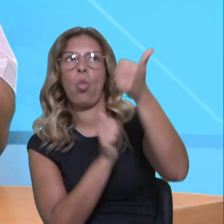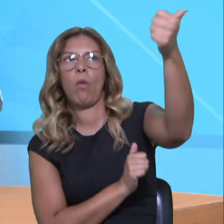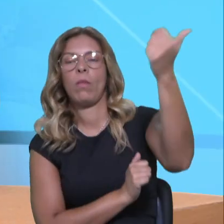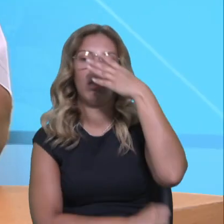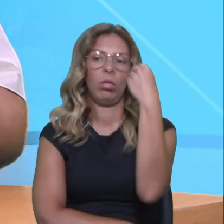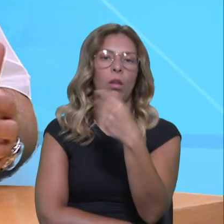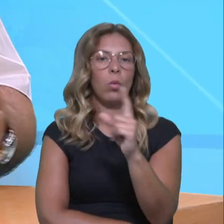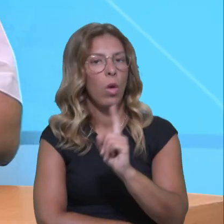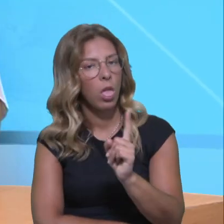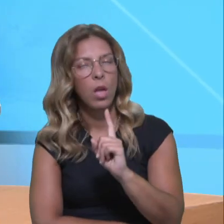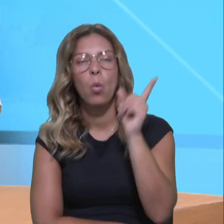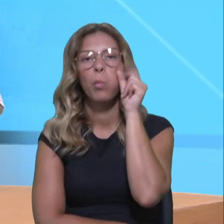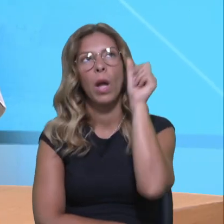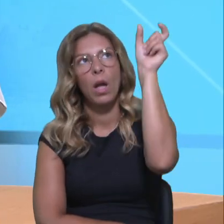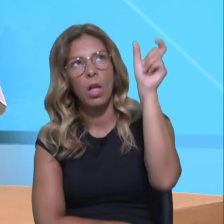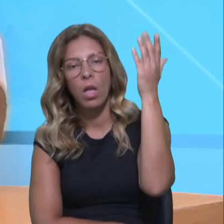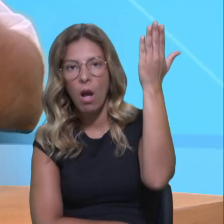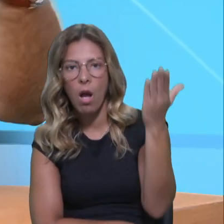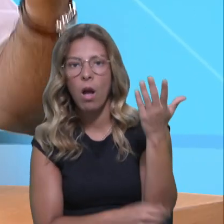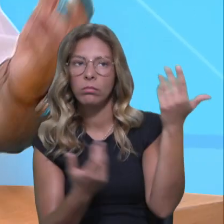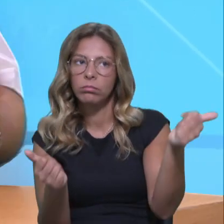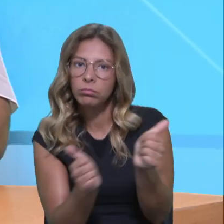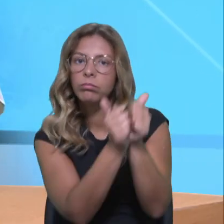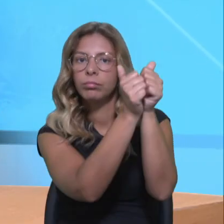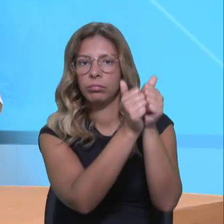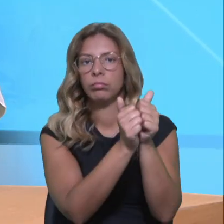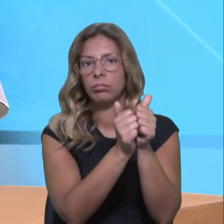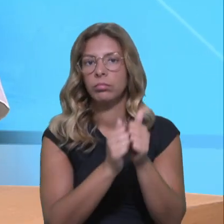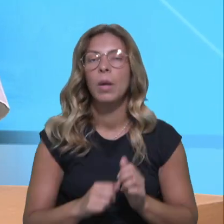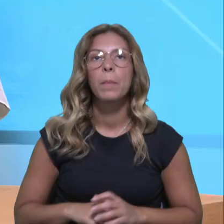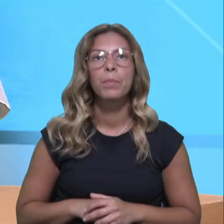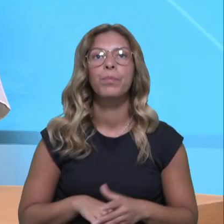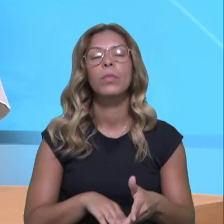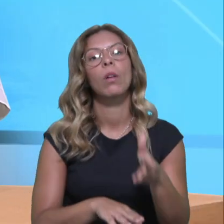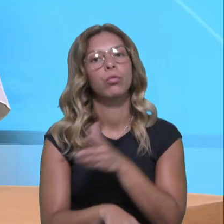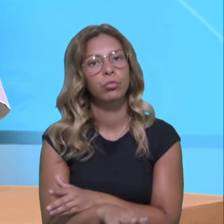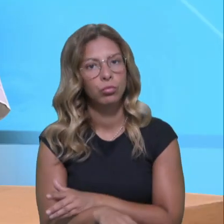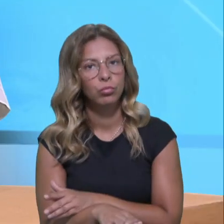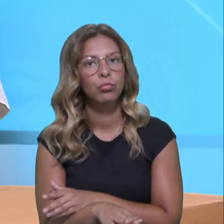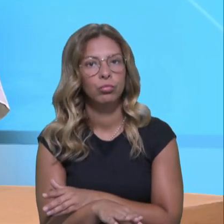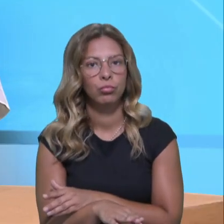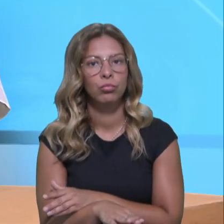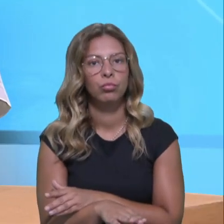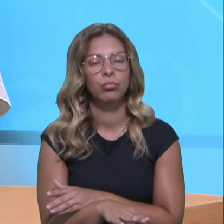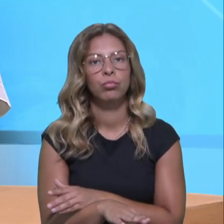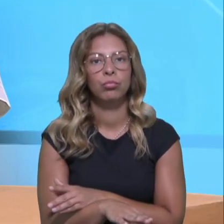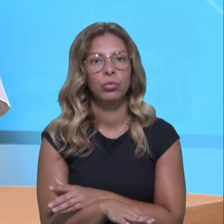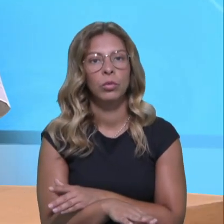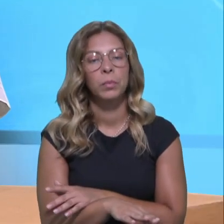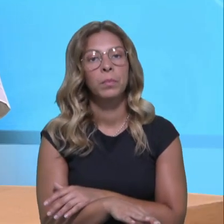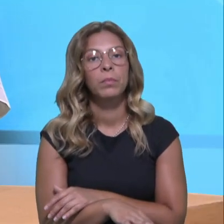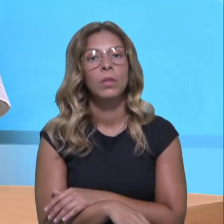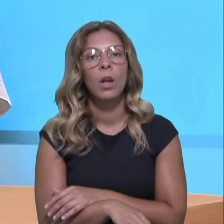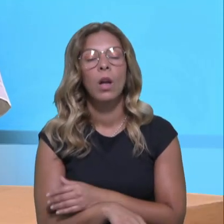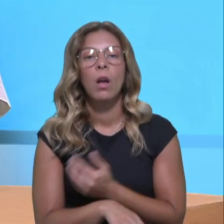Pai que vem em nosso auxílio. E que já se tinha verificado noutras circunstâncias. E por isso